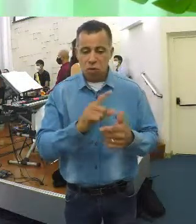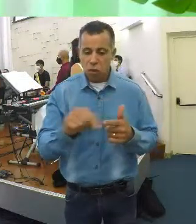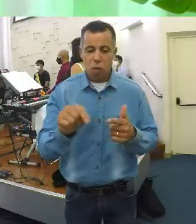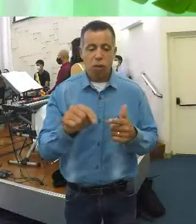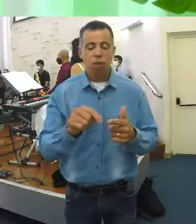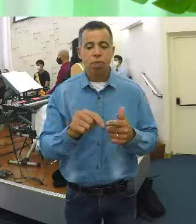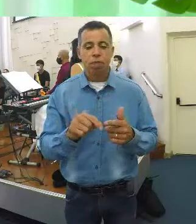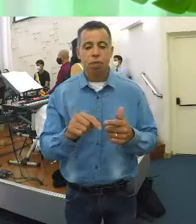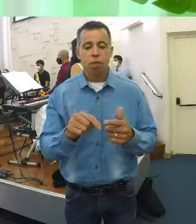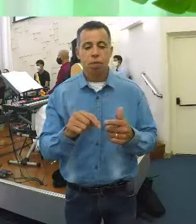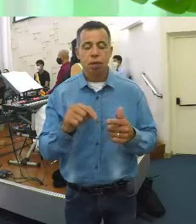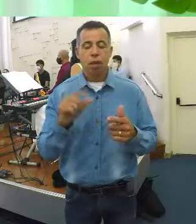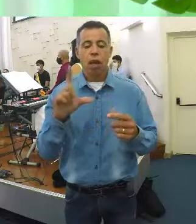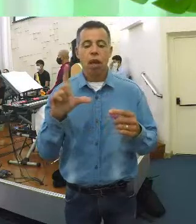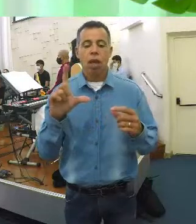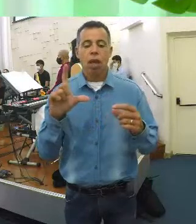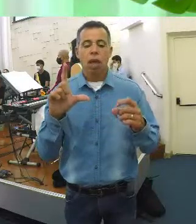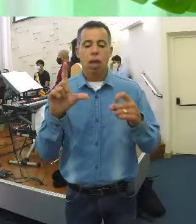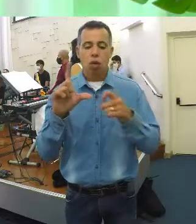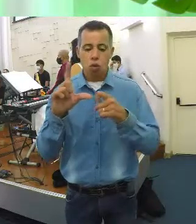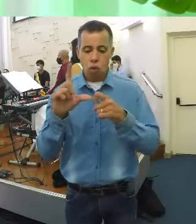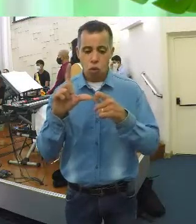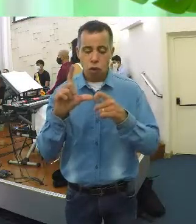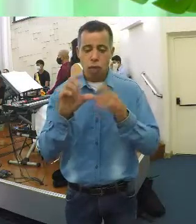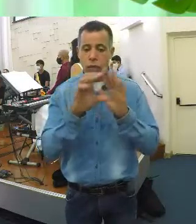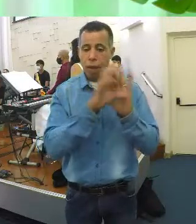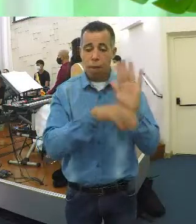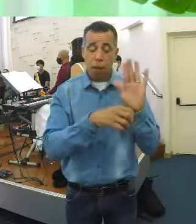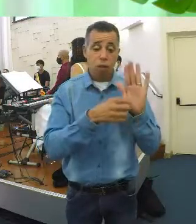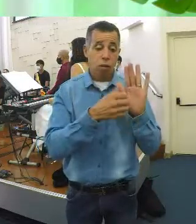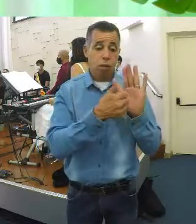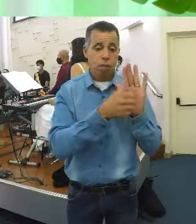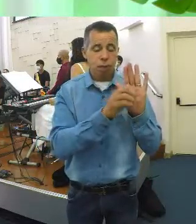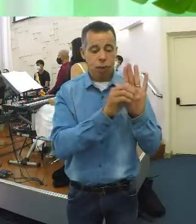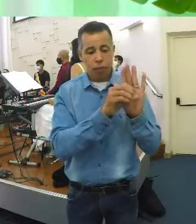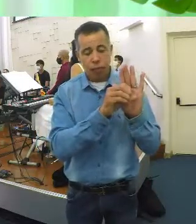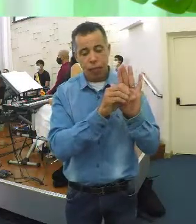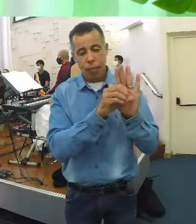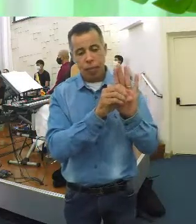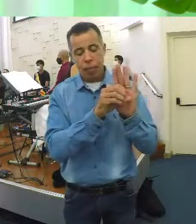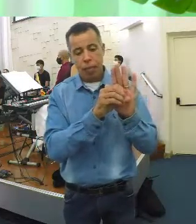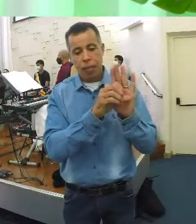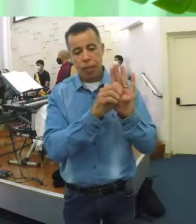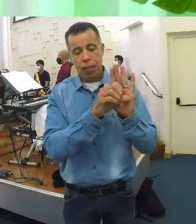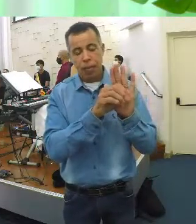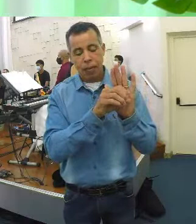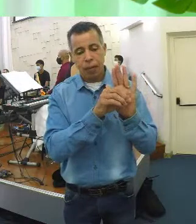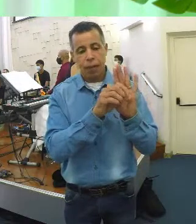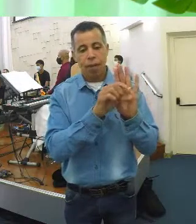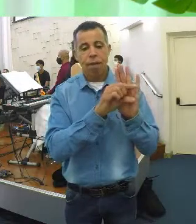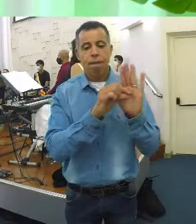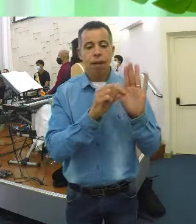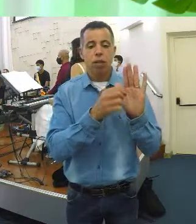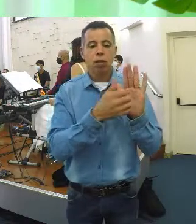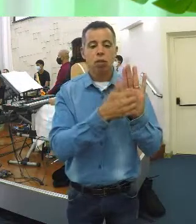irmãos, Lucas capítulo 10, versículo 11, diz assim o texto bíblico: até o pó da vossa cidade,